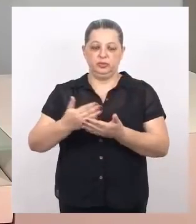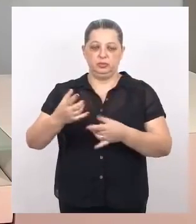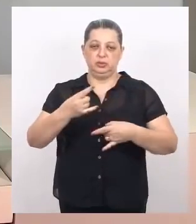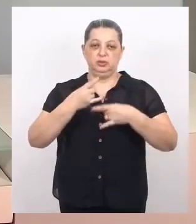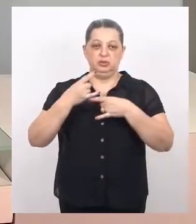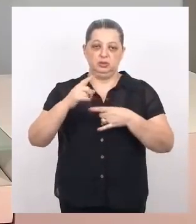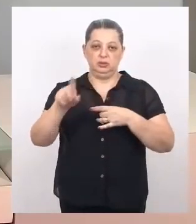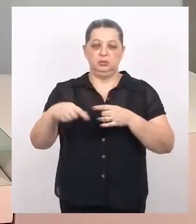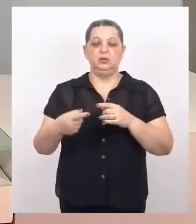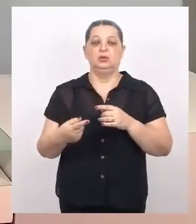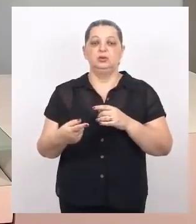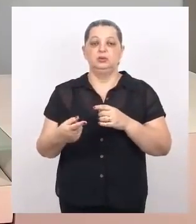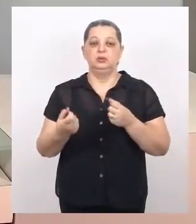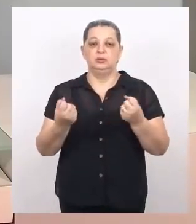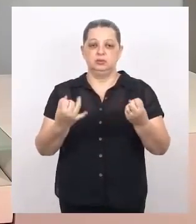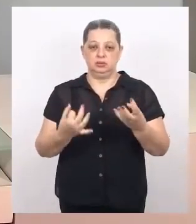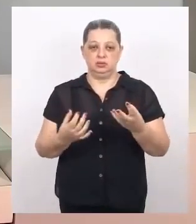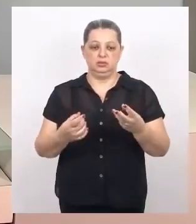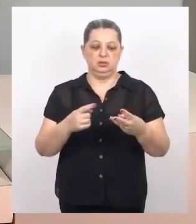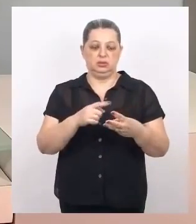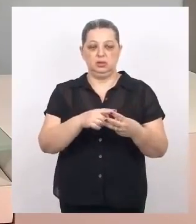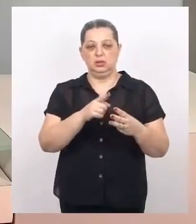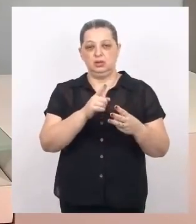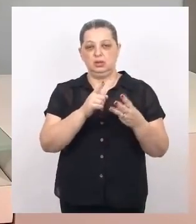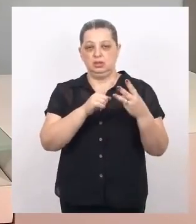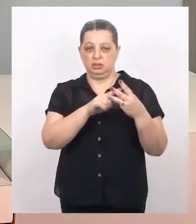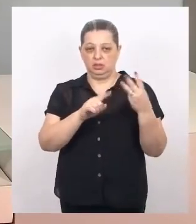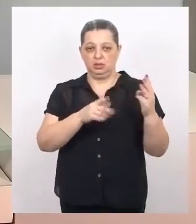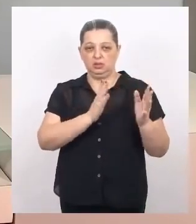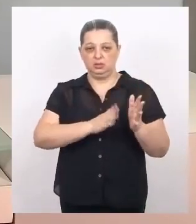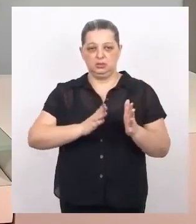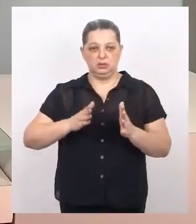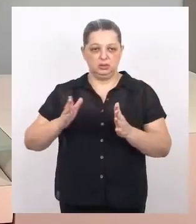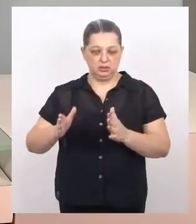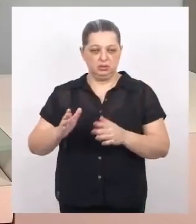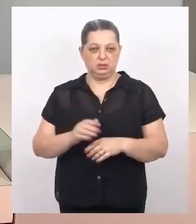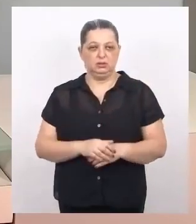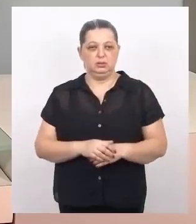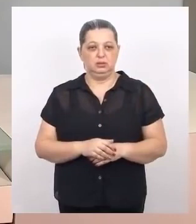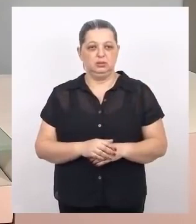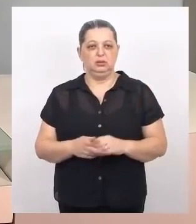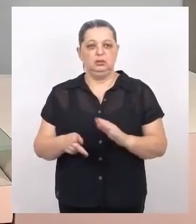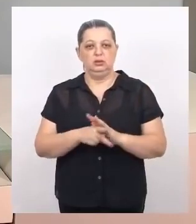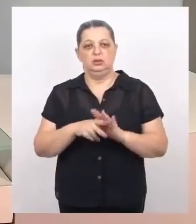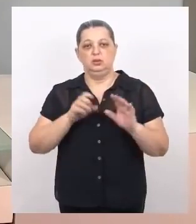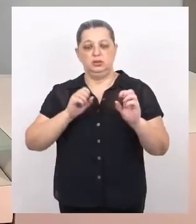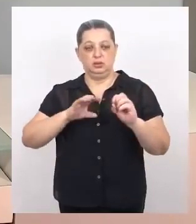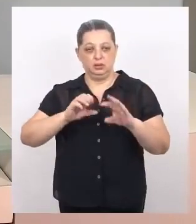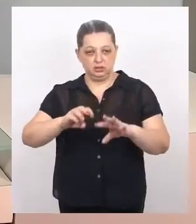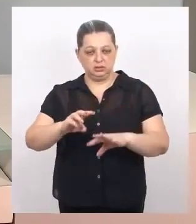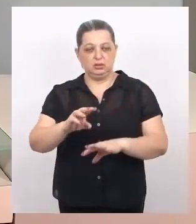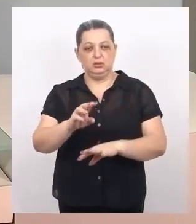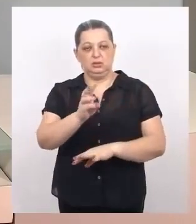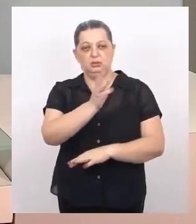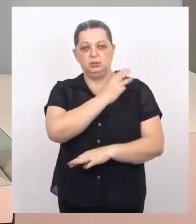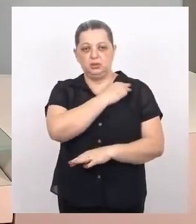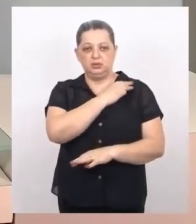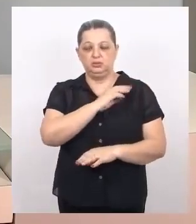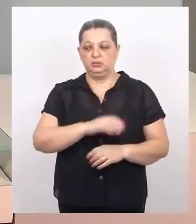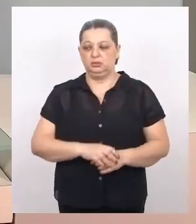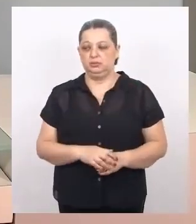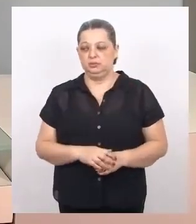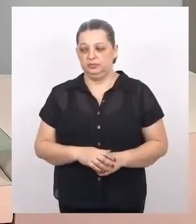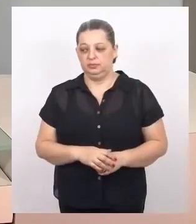da atribuição das 3 etapas, tá? Só que a do novo ensino médio, a do ensino médio, vai depender um pouco